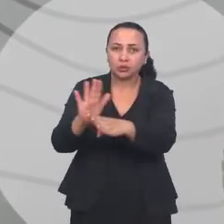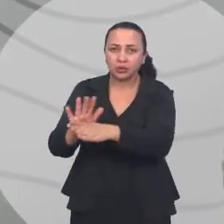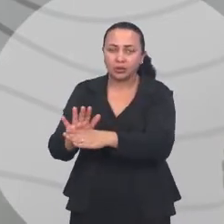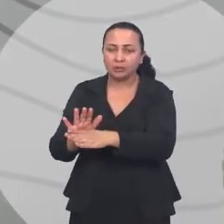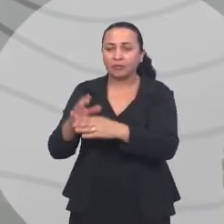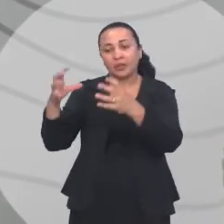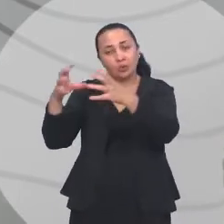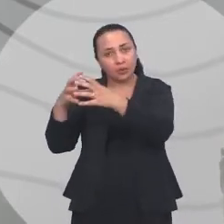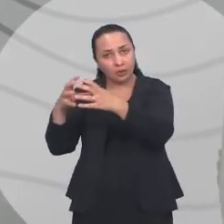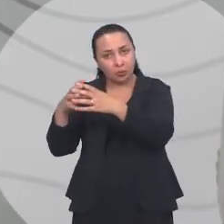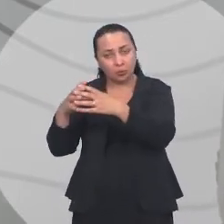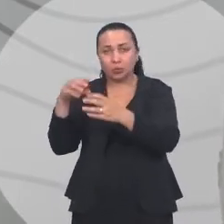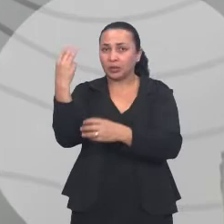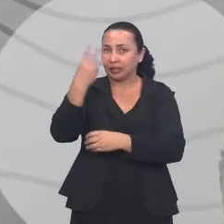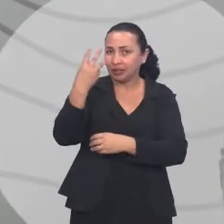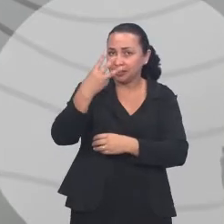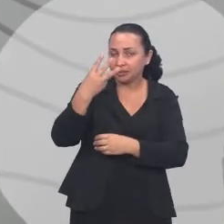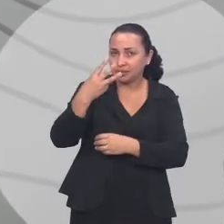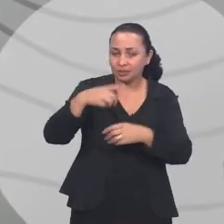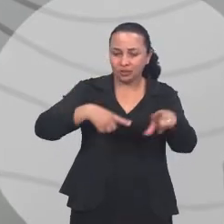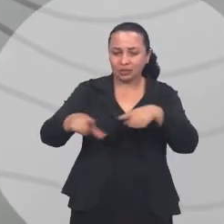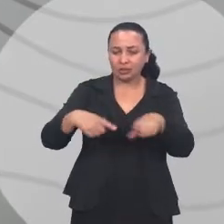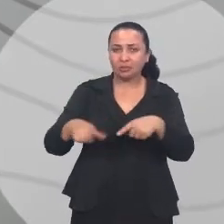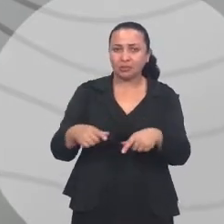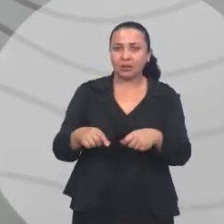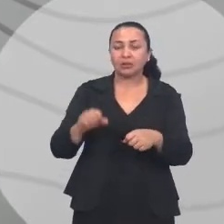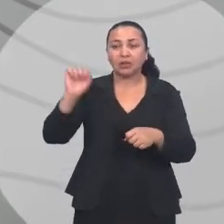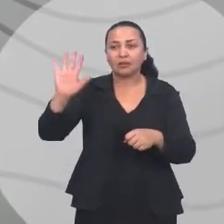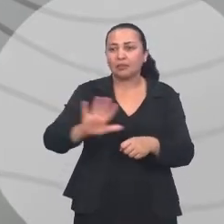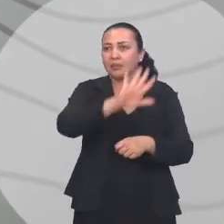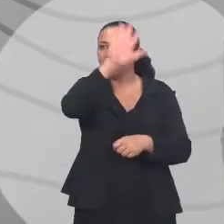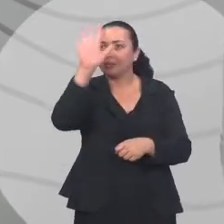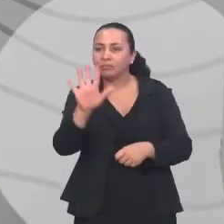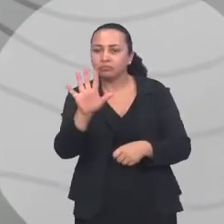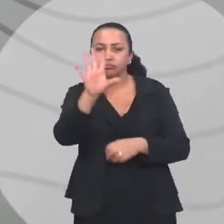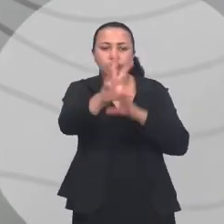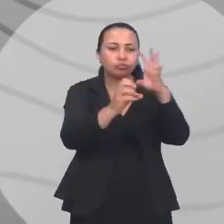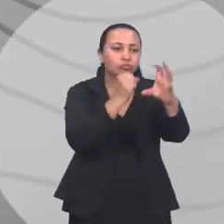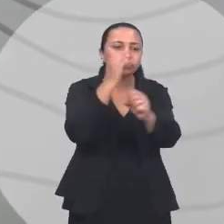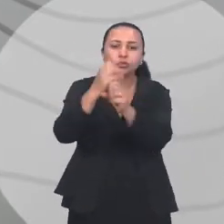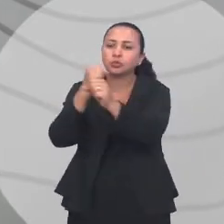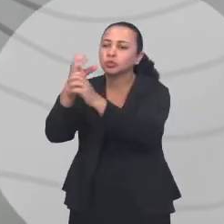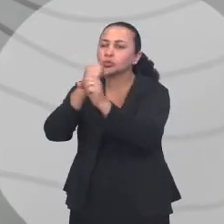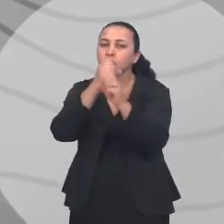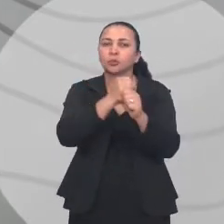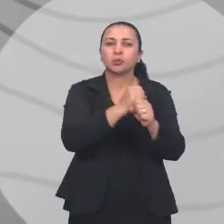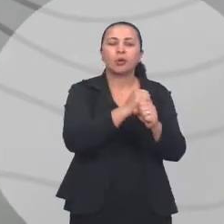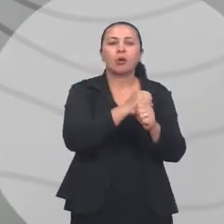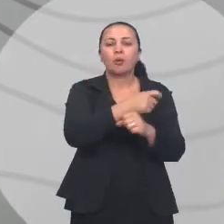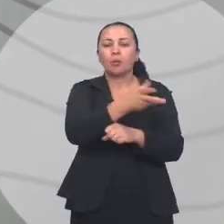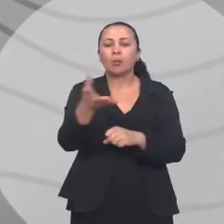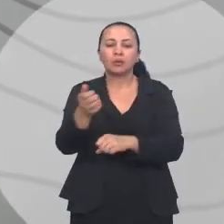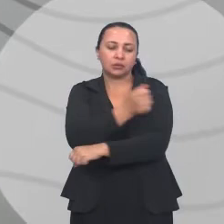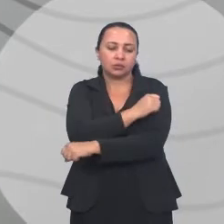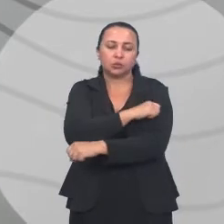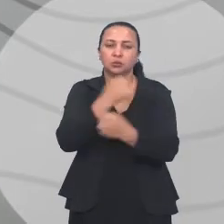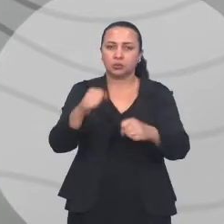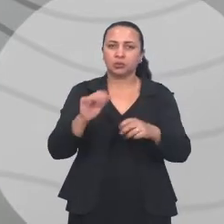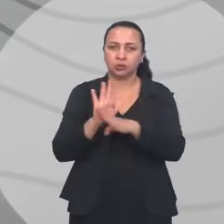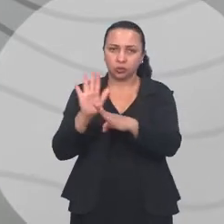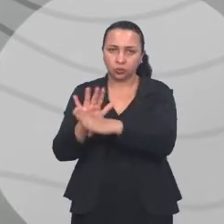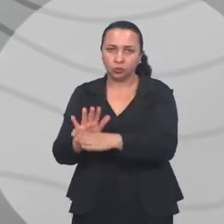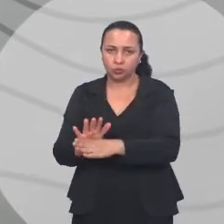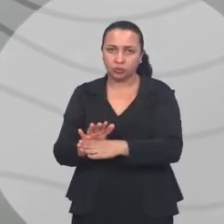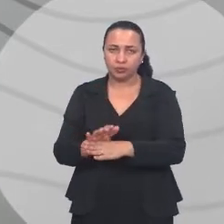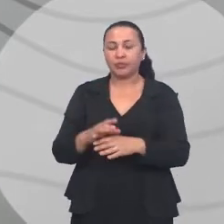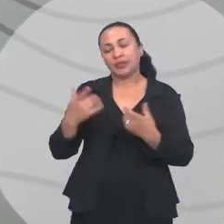esse é um terceiro grupo no terceiro grupo de trabalho que vai atuar agora nesses próximos dias no sentido de fazer um levantamento